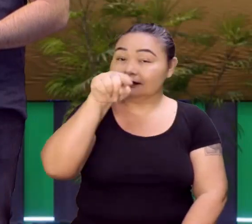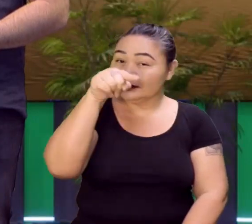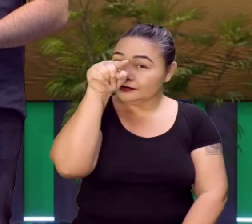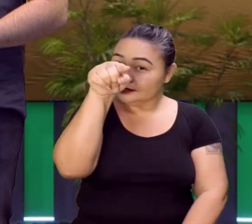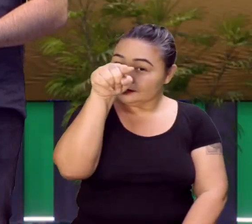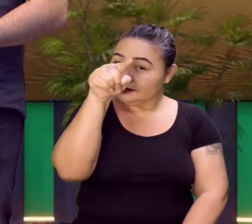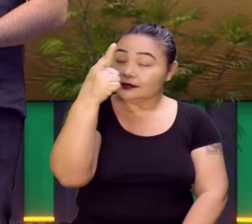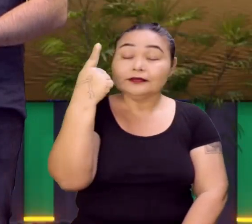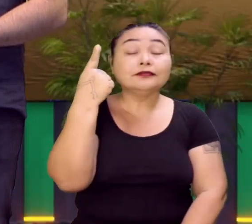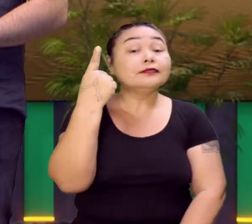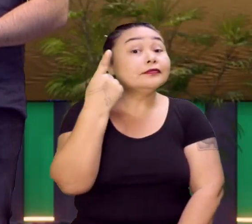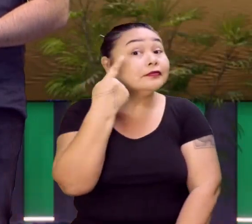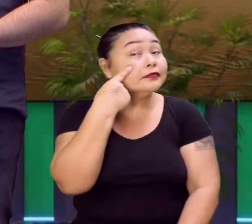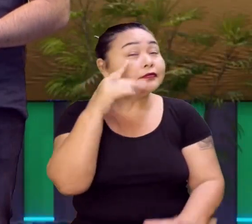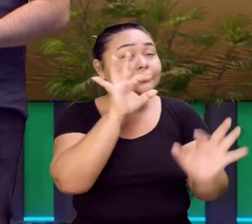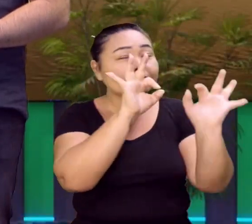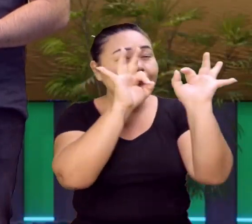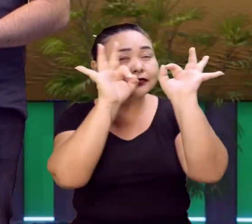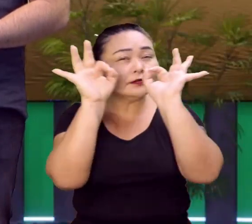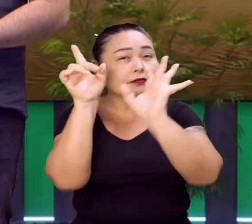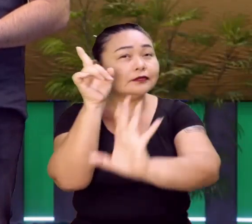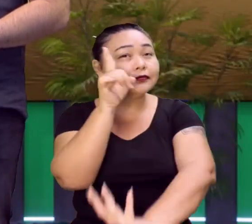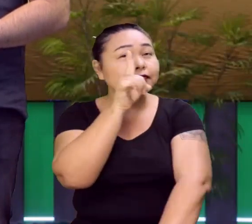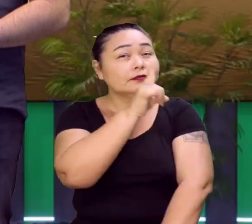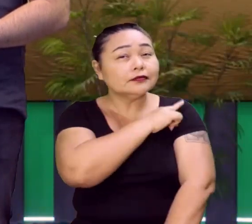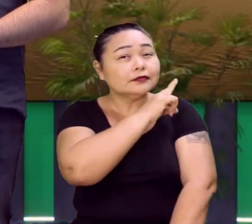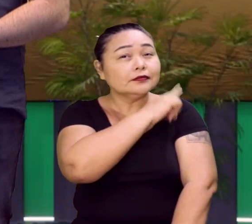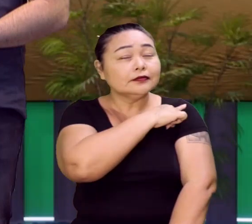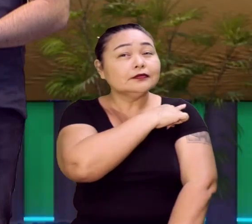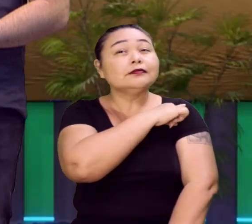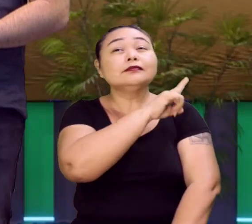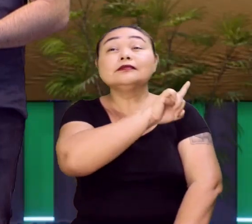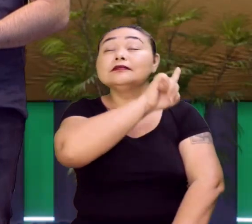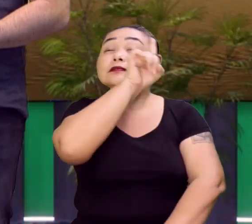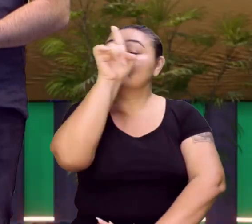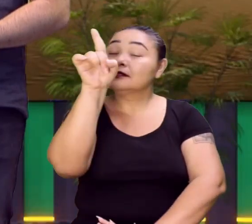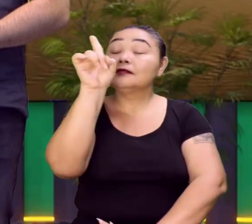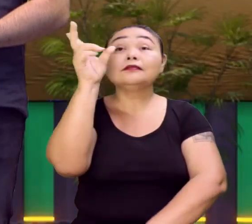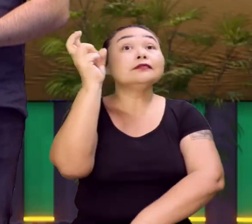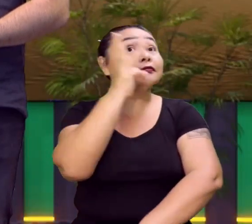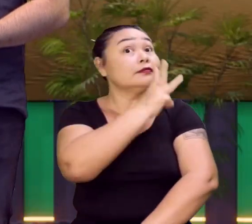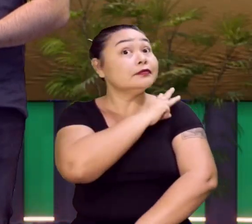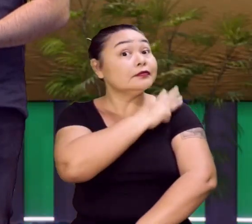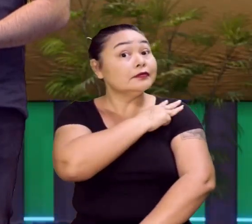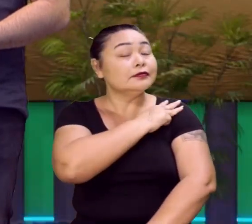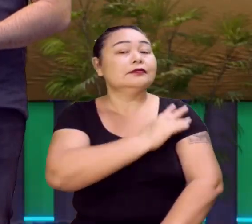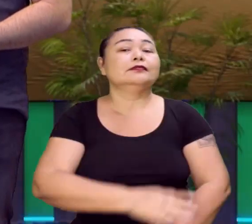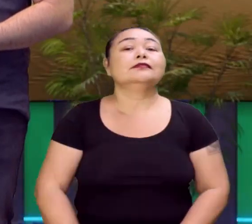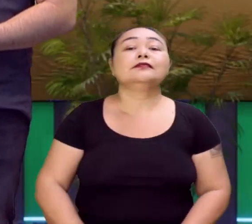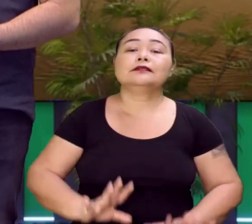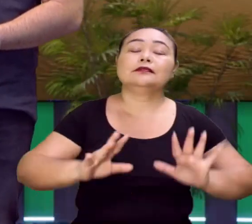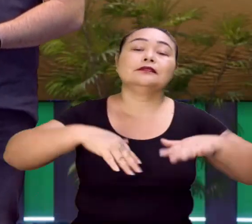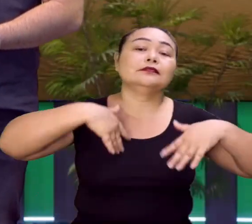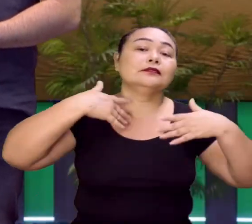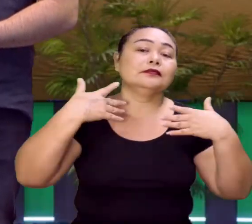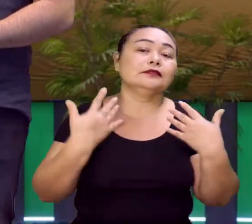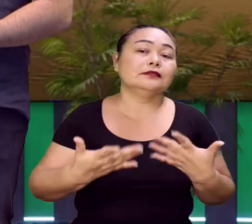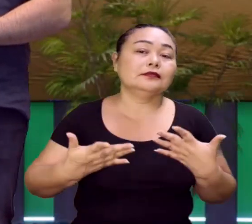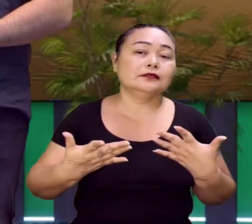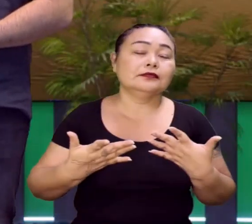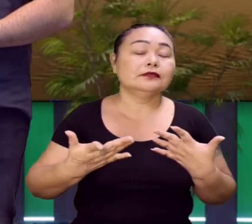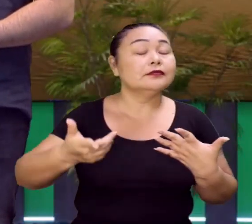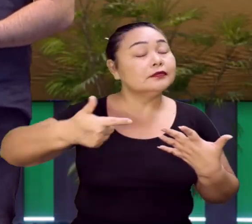você vai ver no primeiro ano já assuntos que veria lá no terceiro. Exatamente. Então,